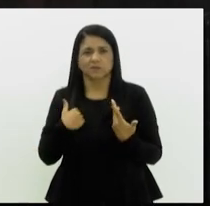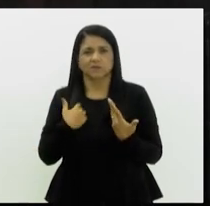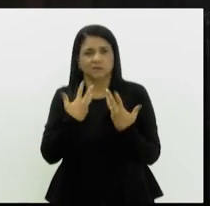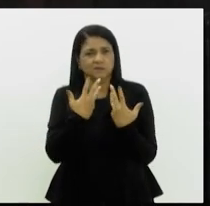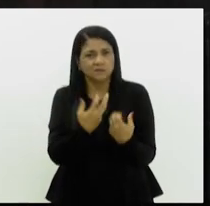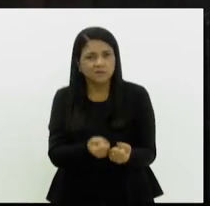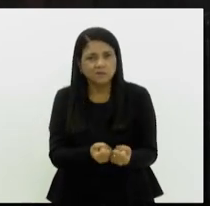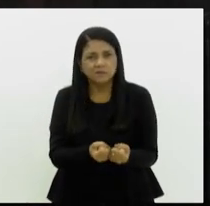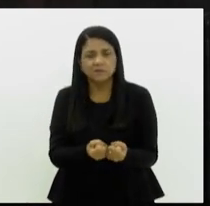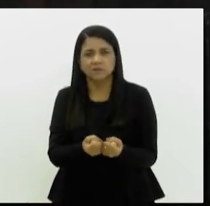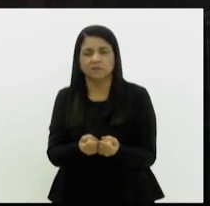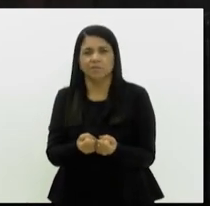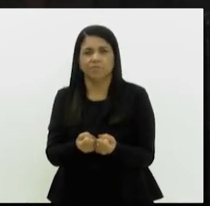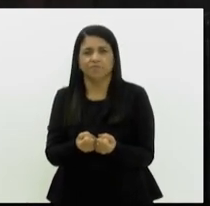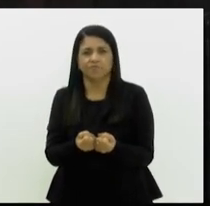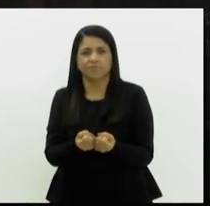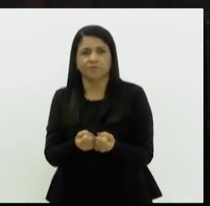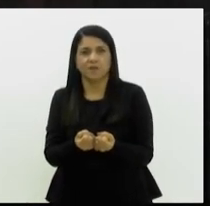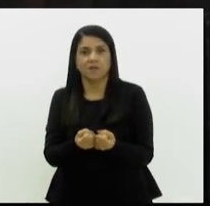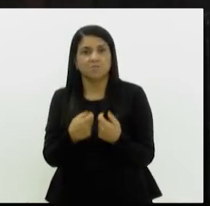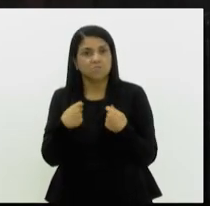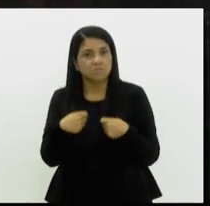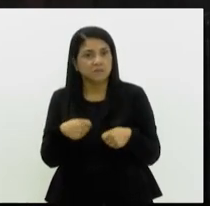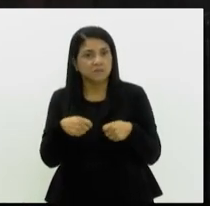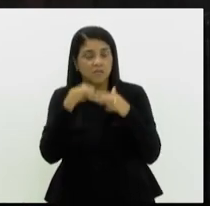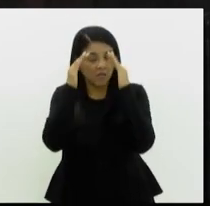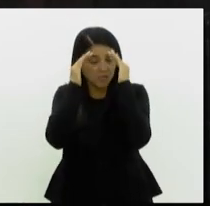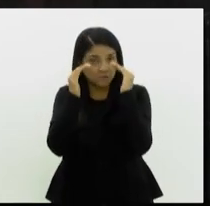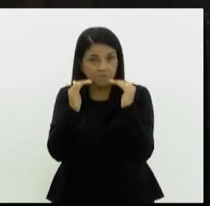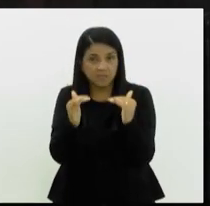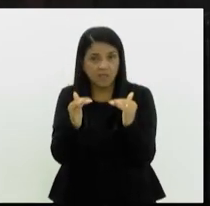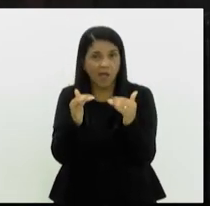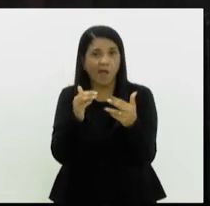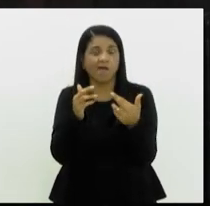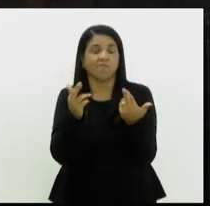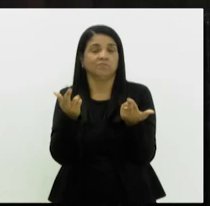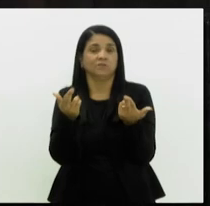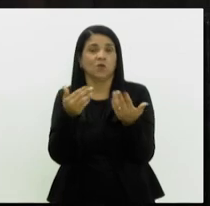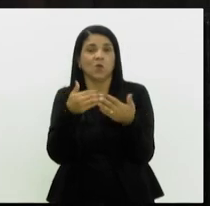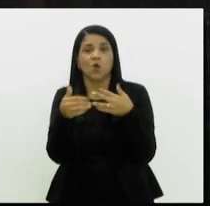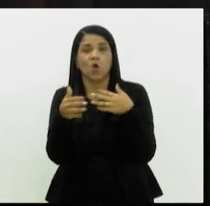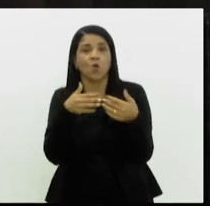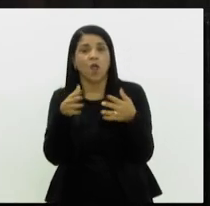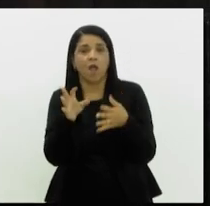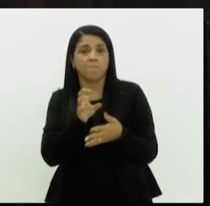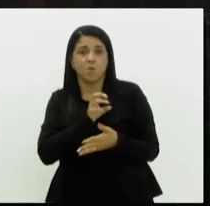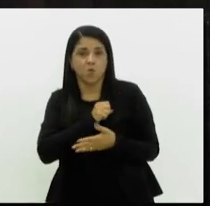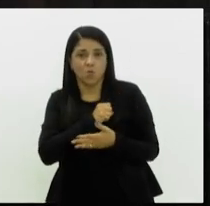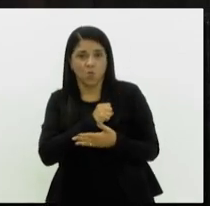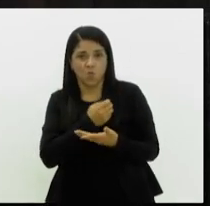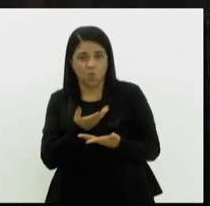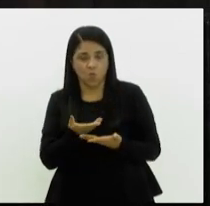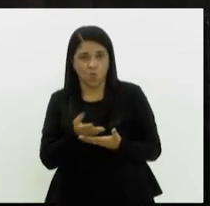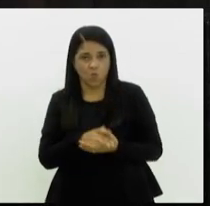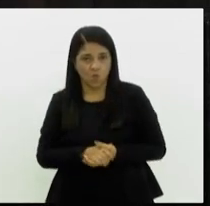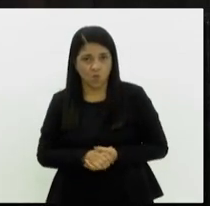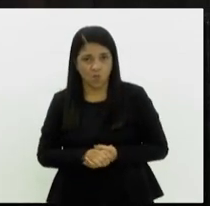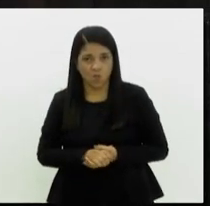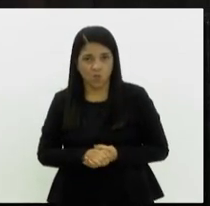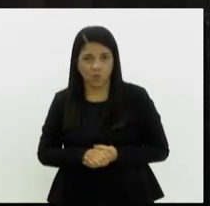aceitar e devemos respeitar qualquer forma de amor e qualquer forma de liberdade. Acho que não se trata